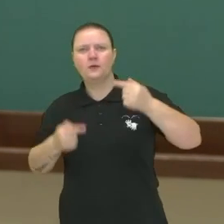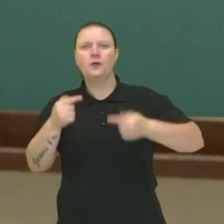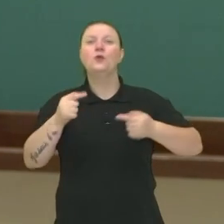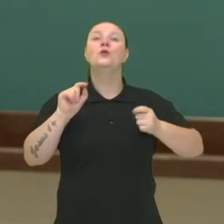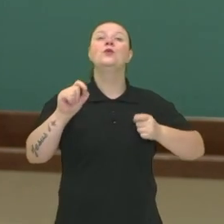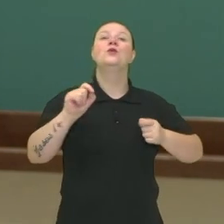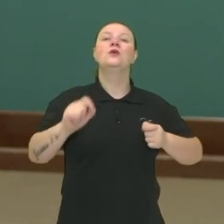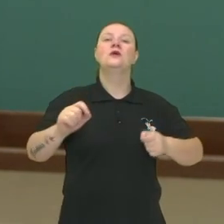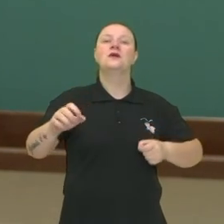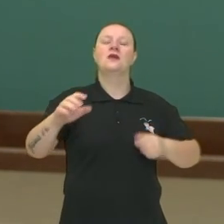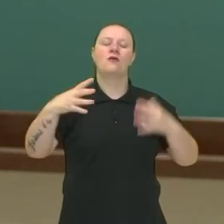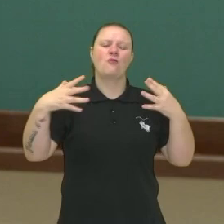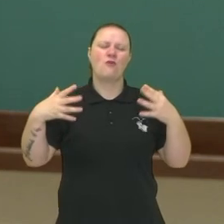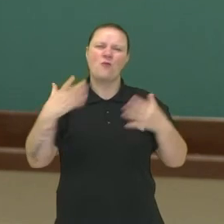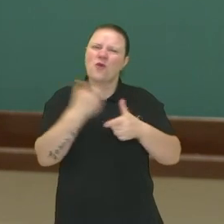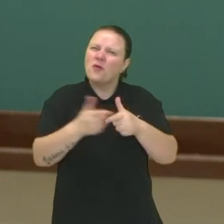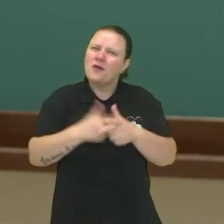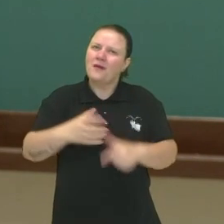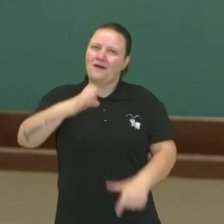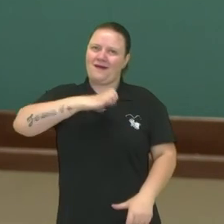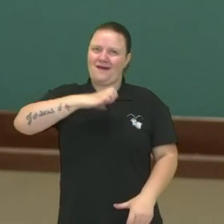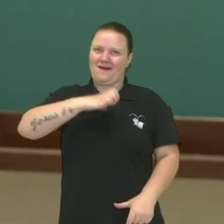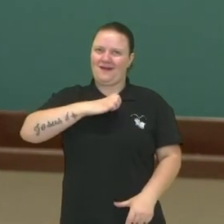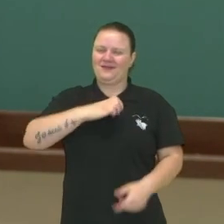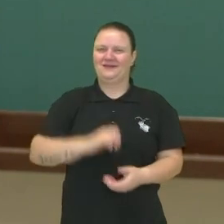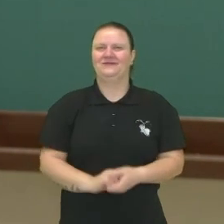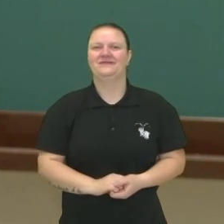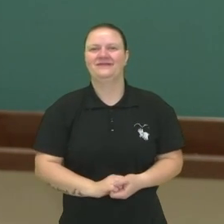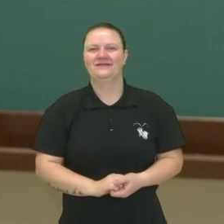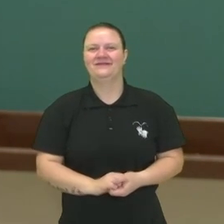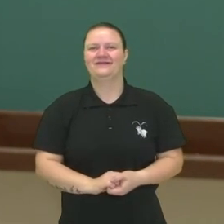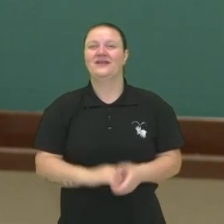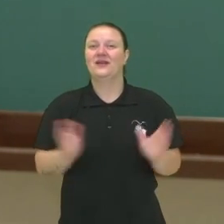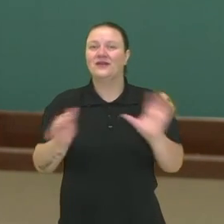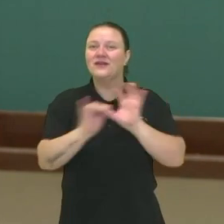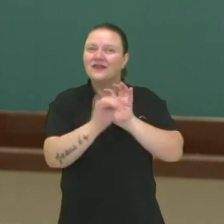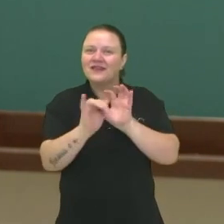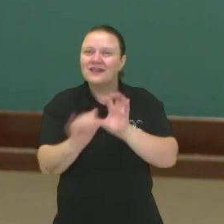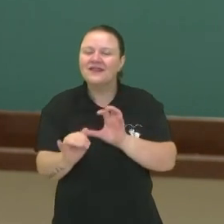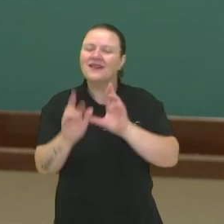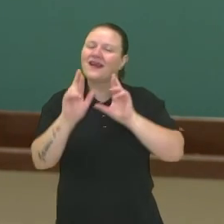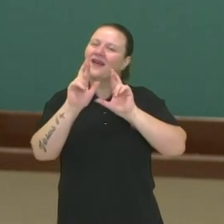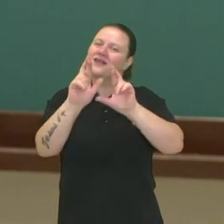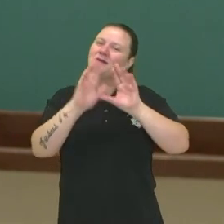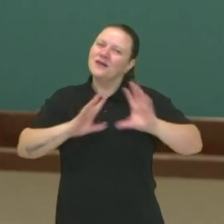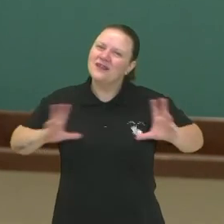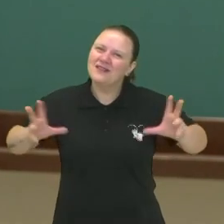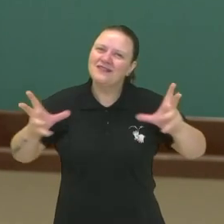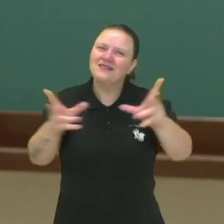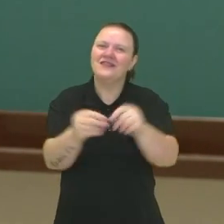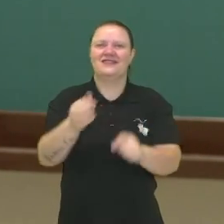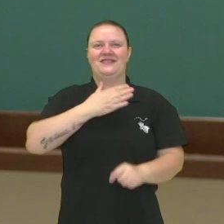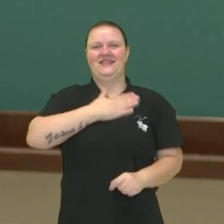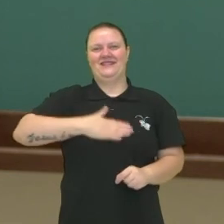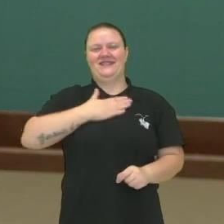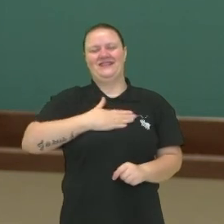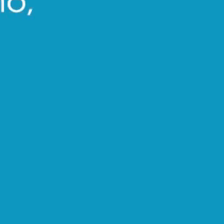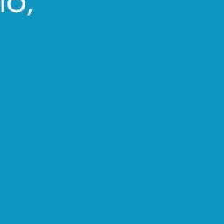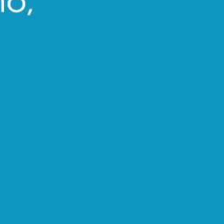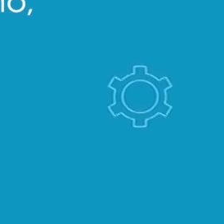da personagem. Neste vídeo falamos sobre conto. Espero que vocês tenham gostado e até breve.